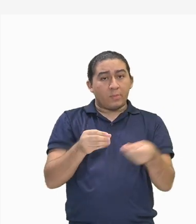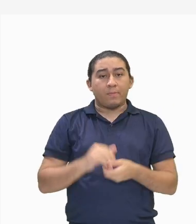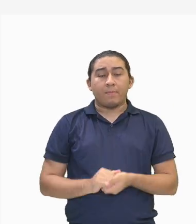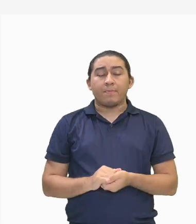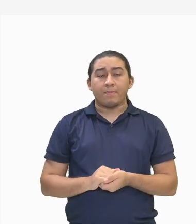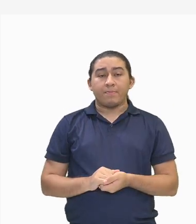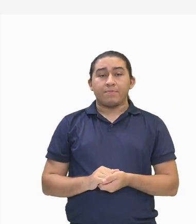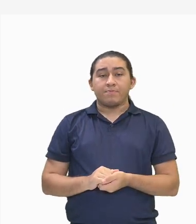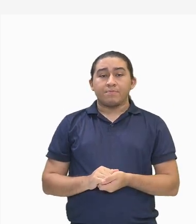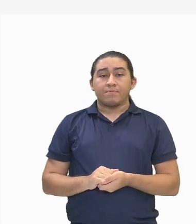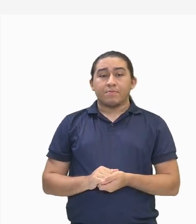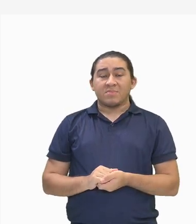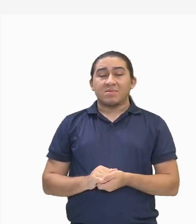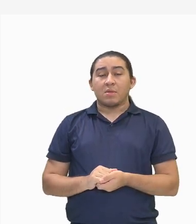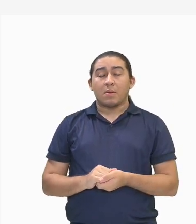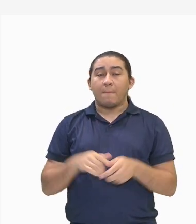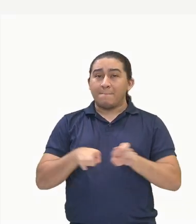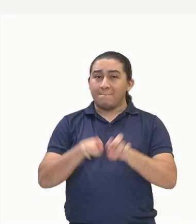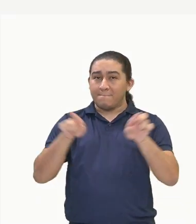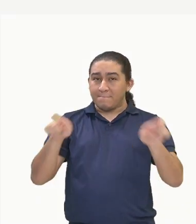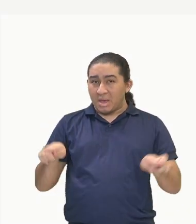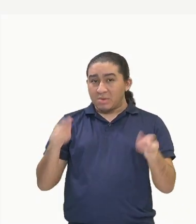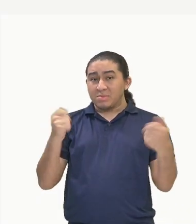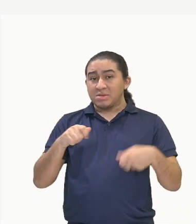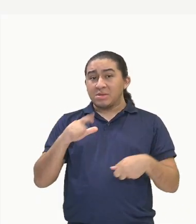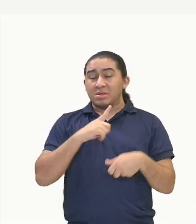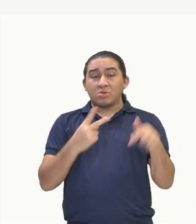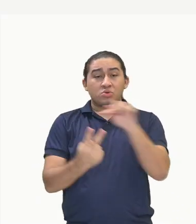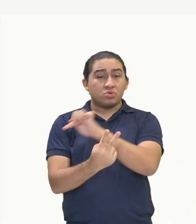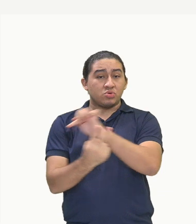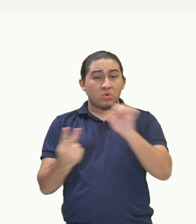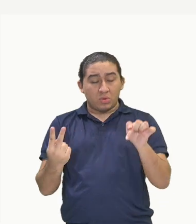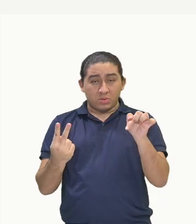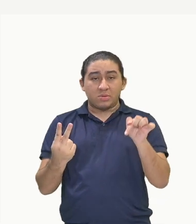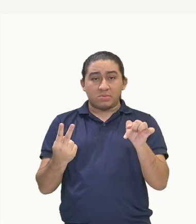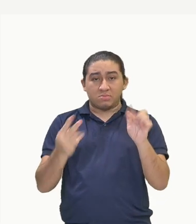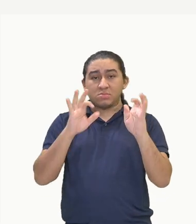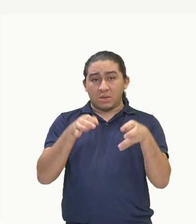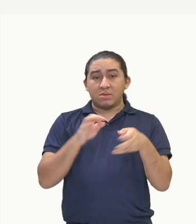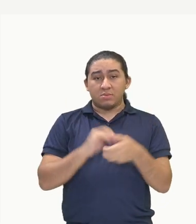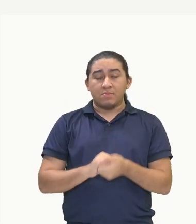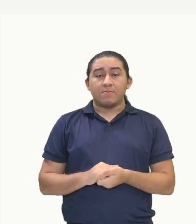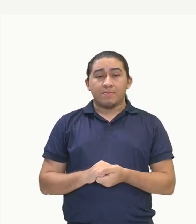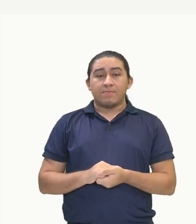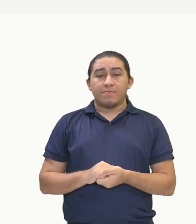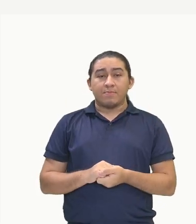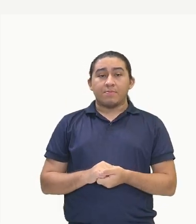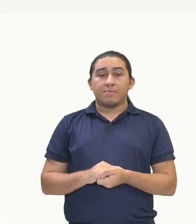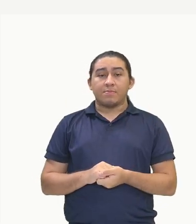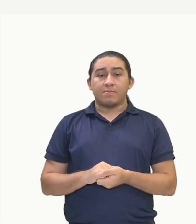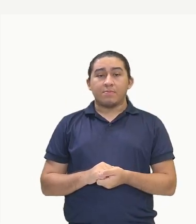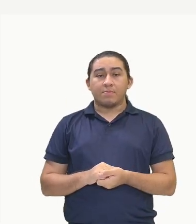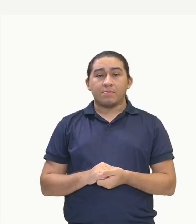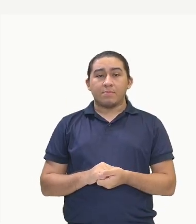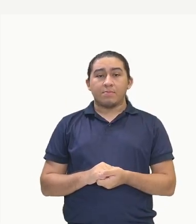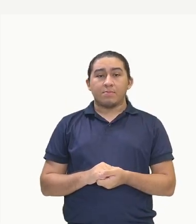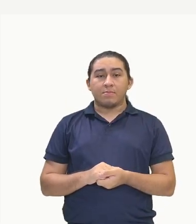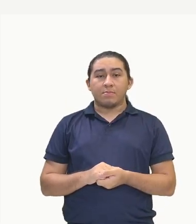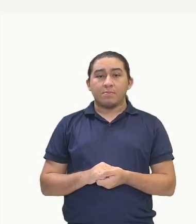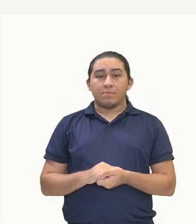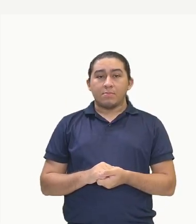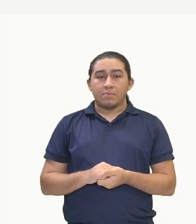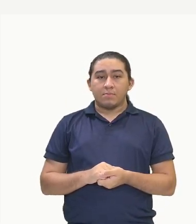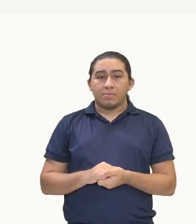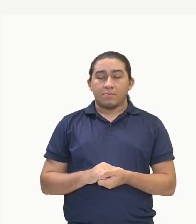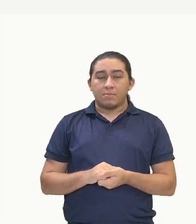gente faz isso em ambos os lados. Então, multiplicando por 10, nós temos o que aqui? Nós